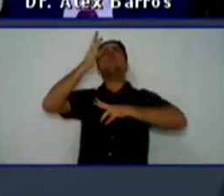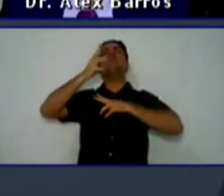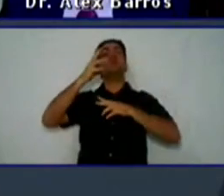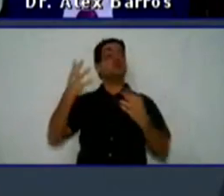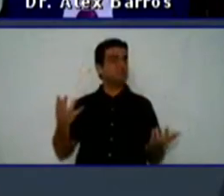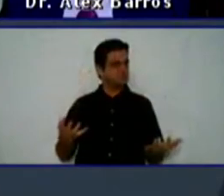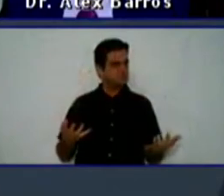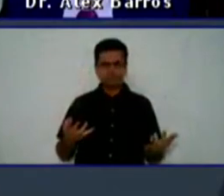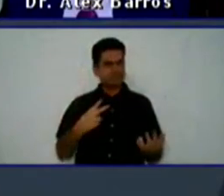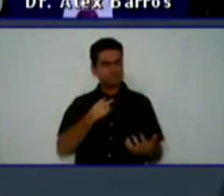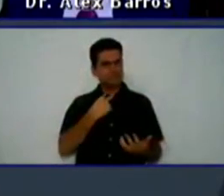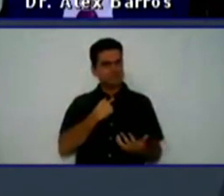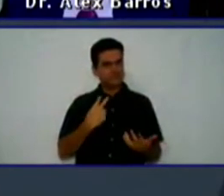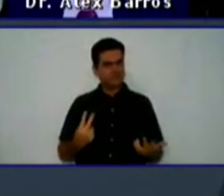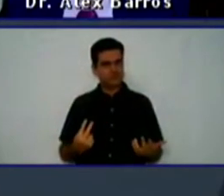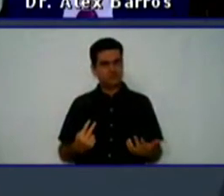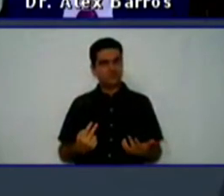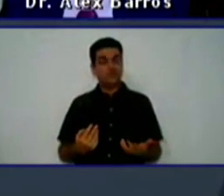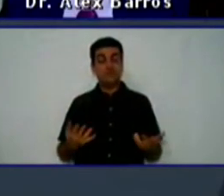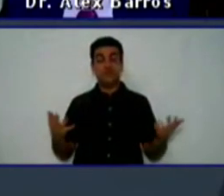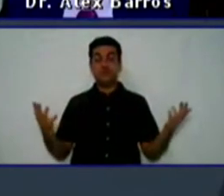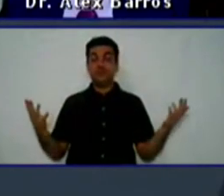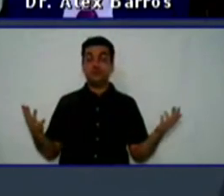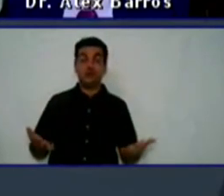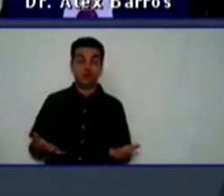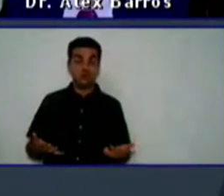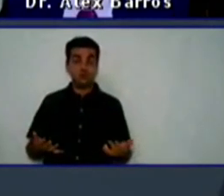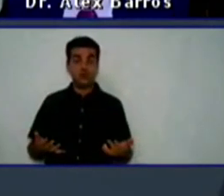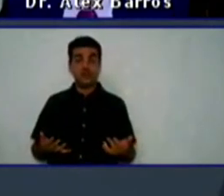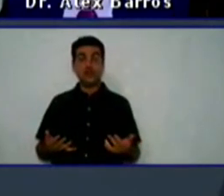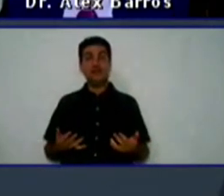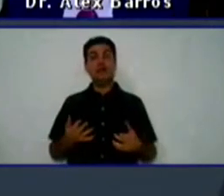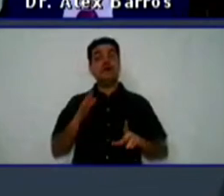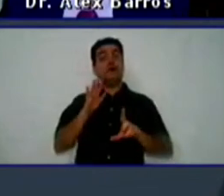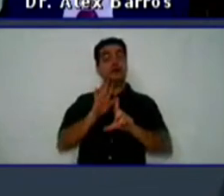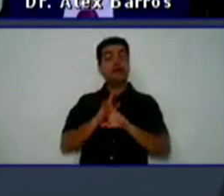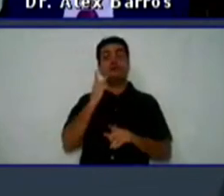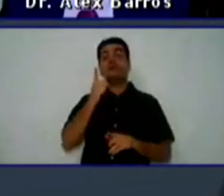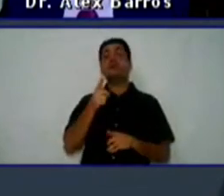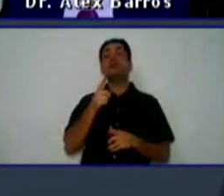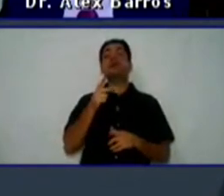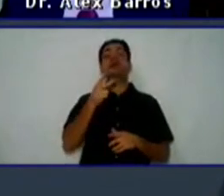posterior. Então, na época, a lei falava em